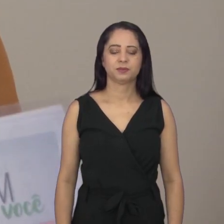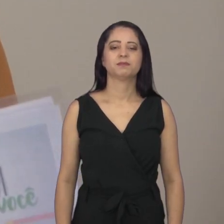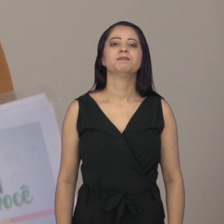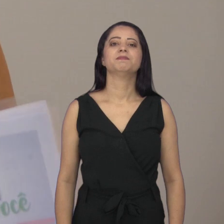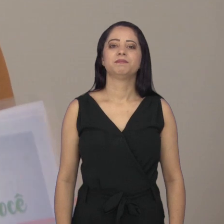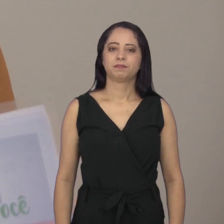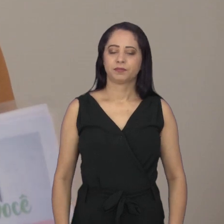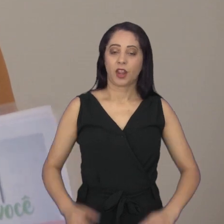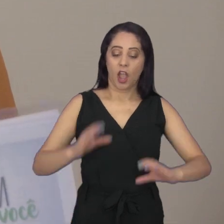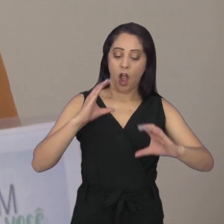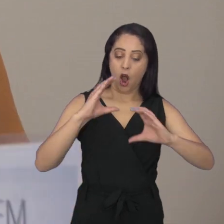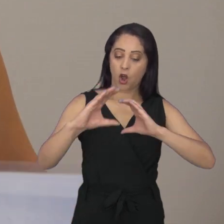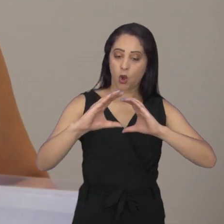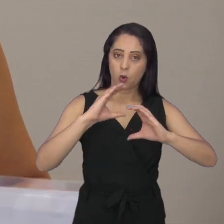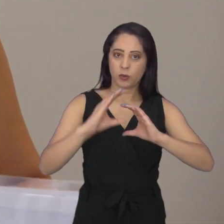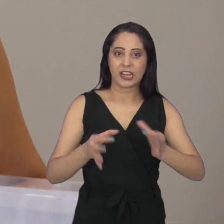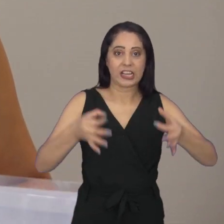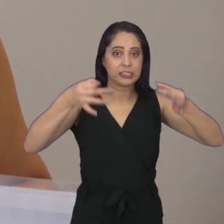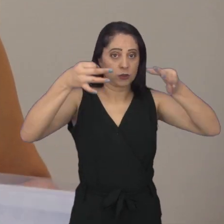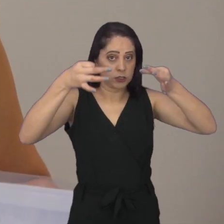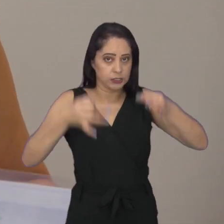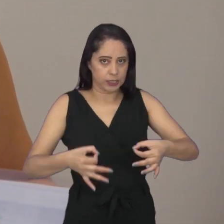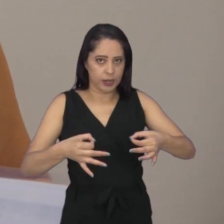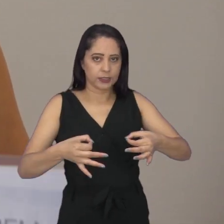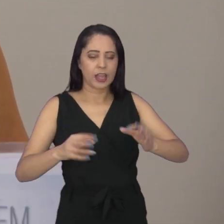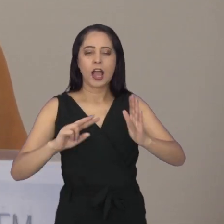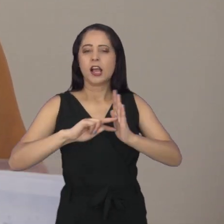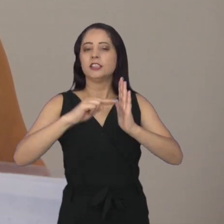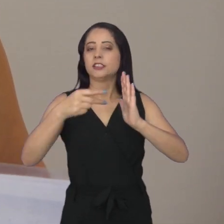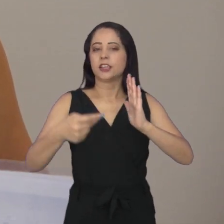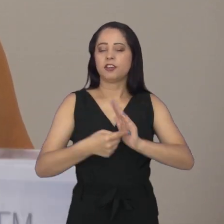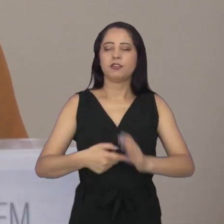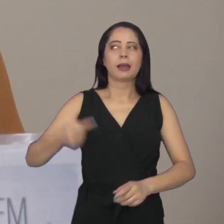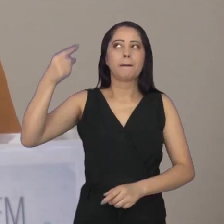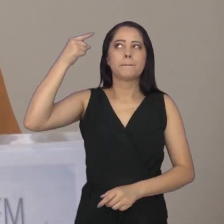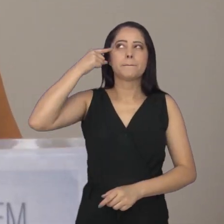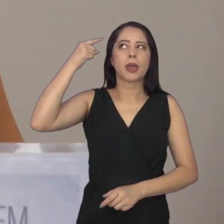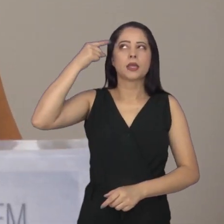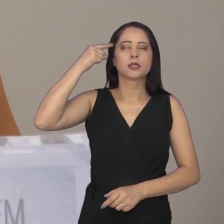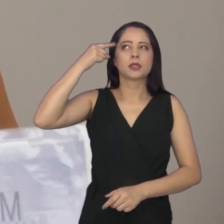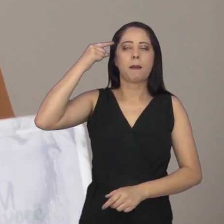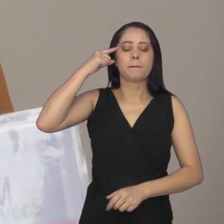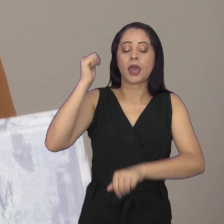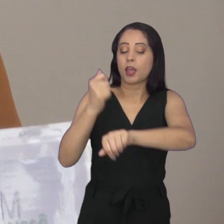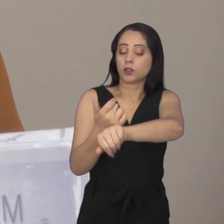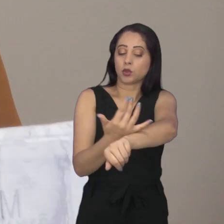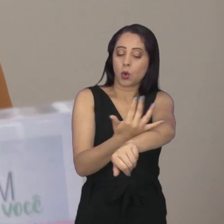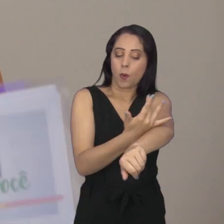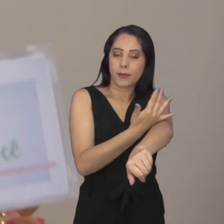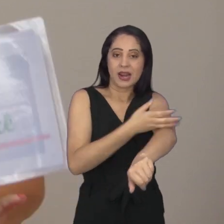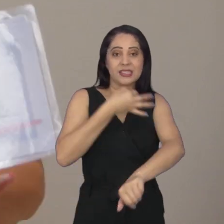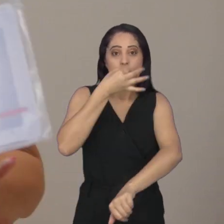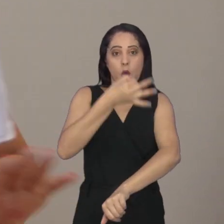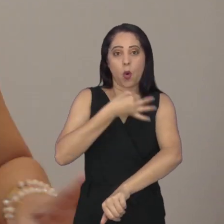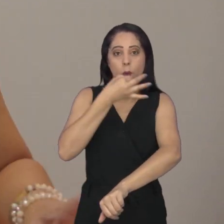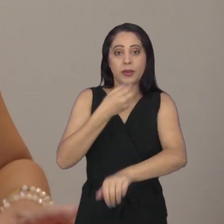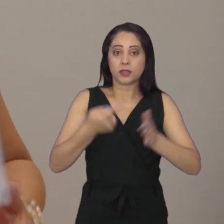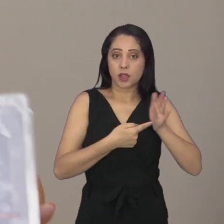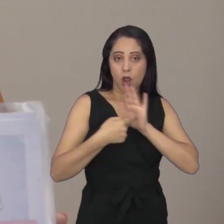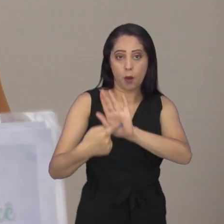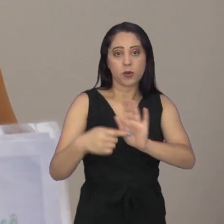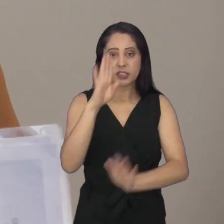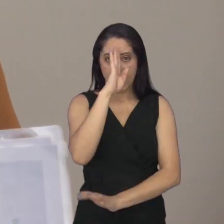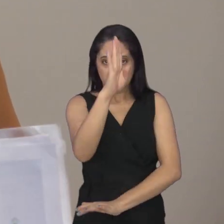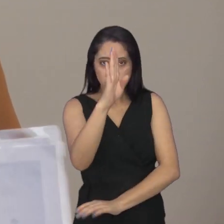Uma comunicação assertiva tem a capacidade de expressar pensamentos, sentimentos e opiniões de maneira direta